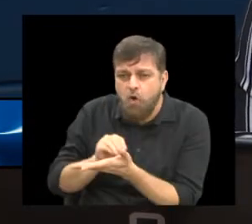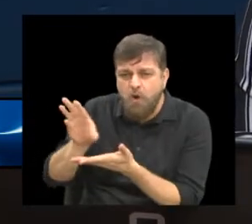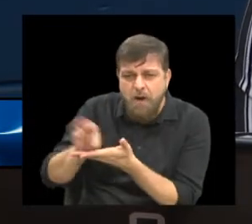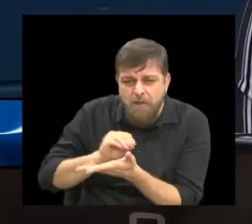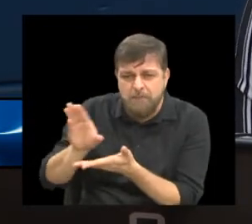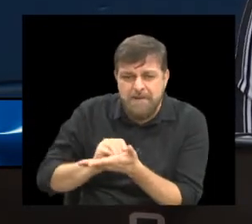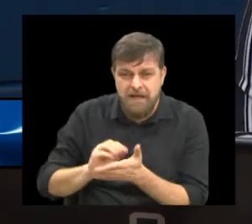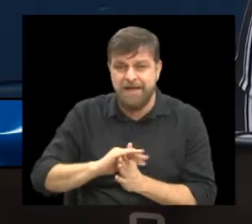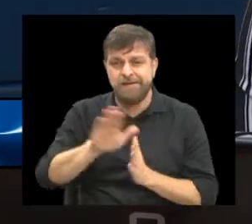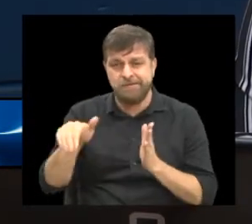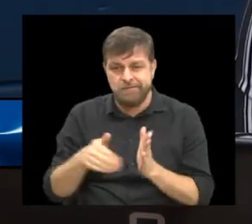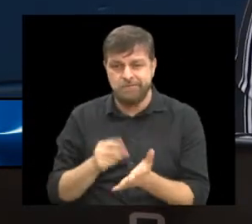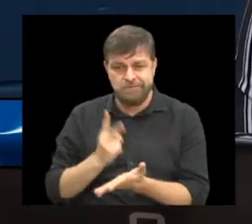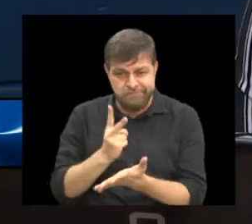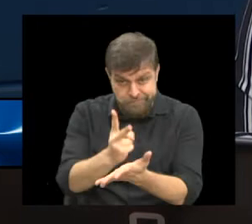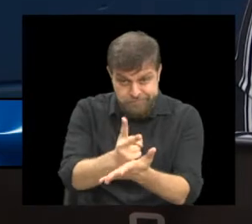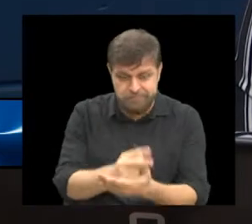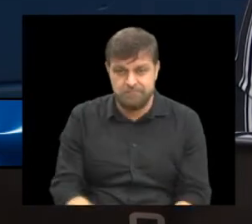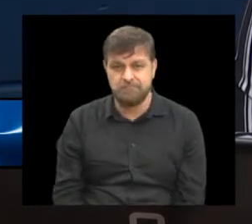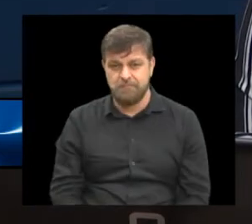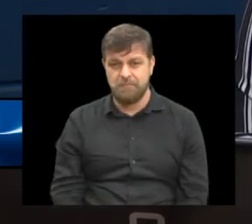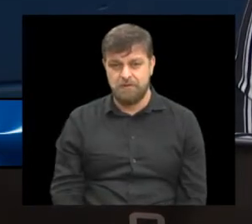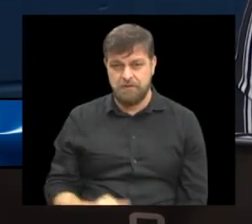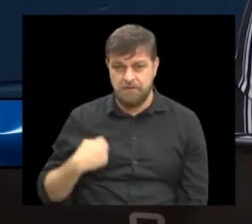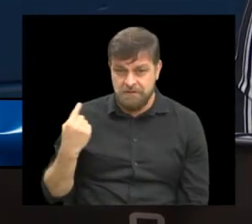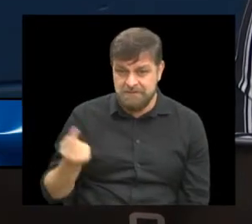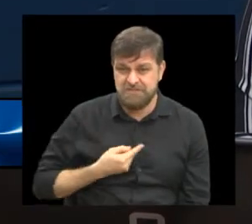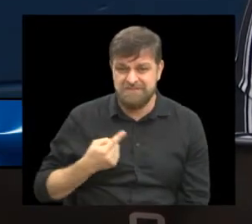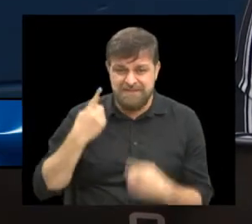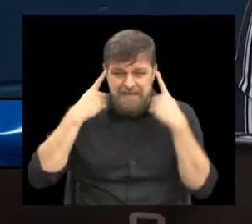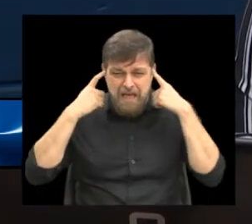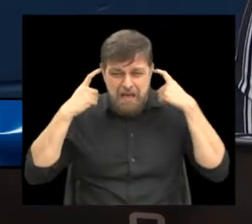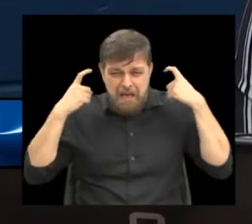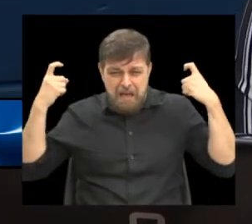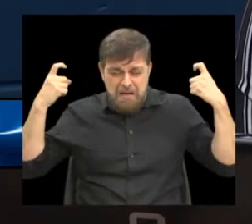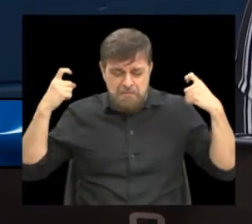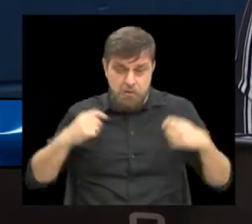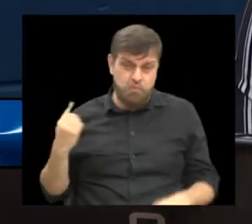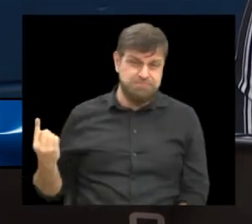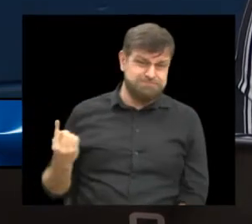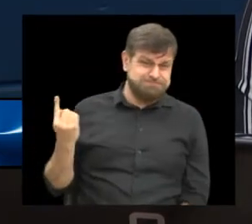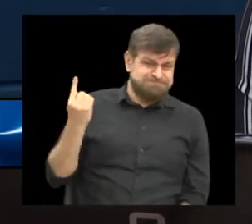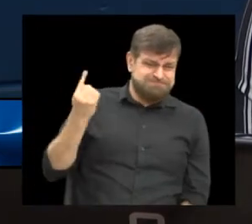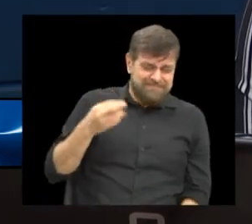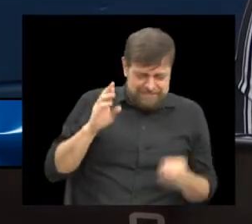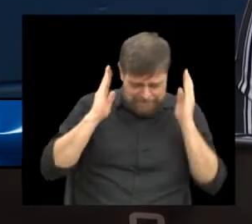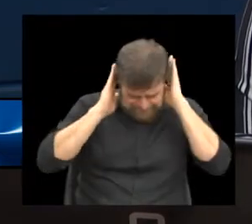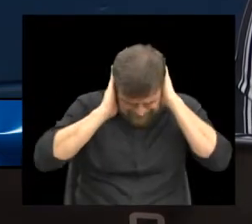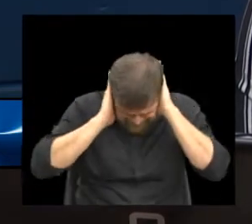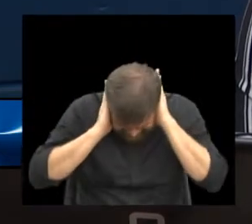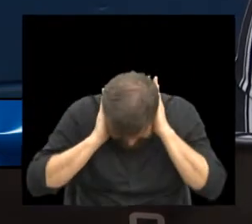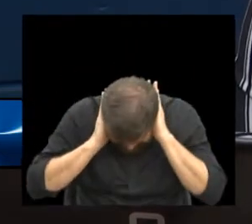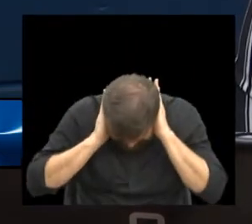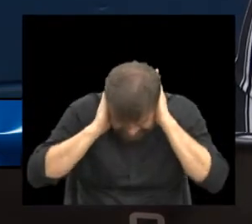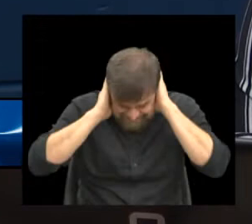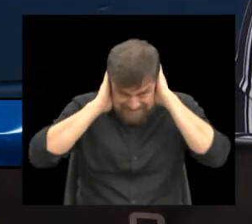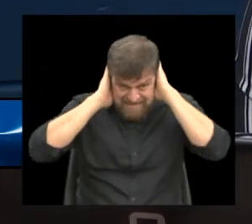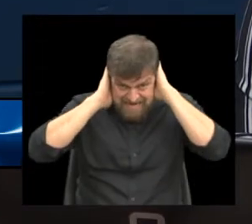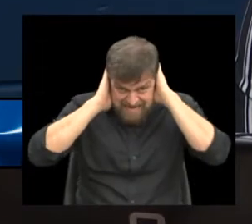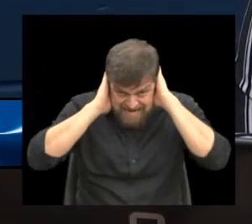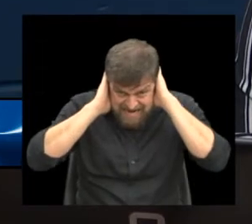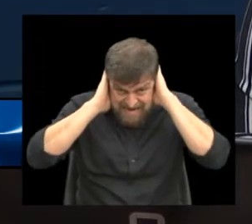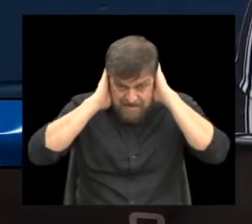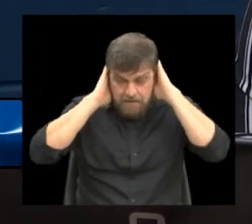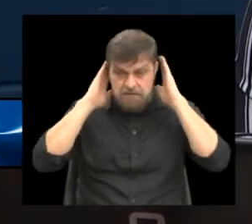todos eles, principalmente se nós colocarmos ruídos altos. O que eles fazem? Eles tampam os ouvidos e começam a gritar